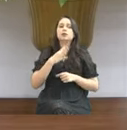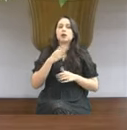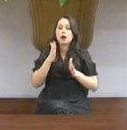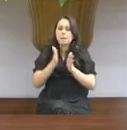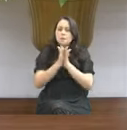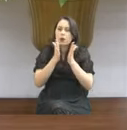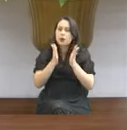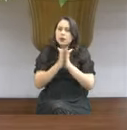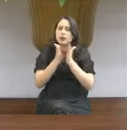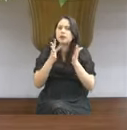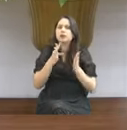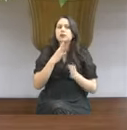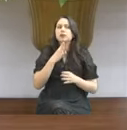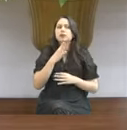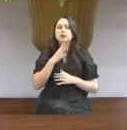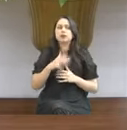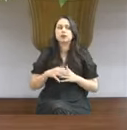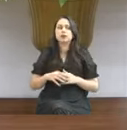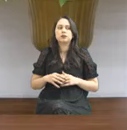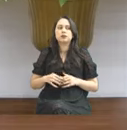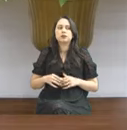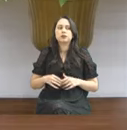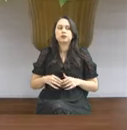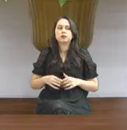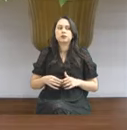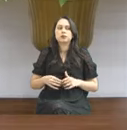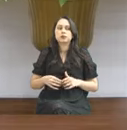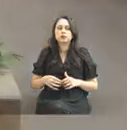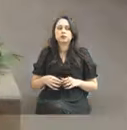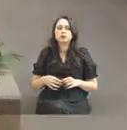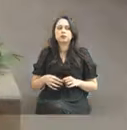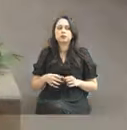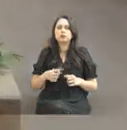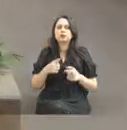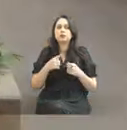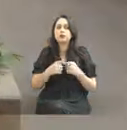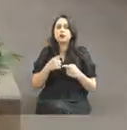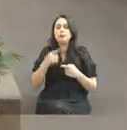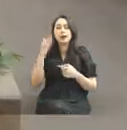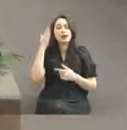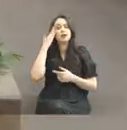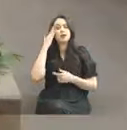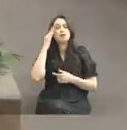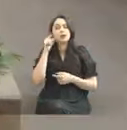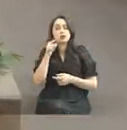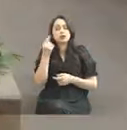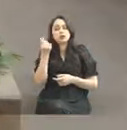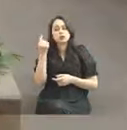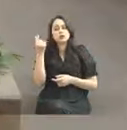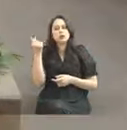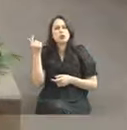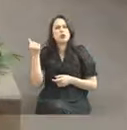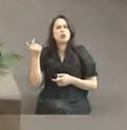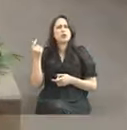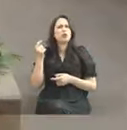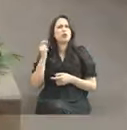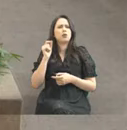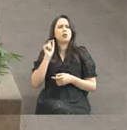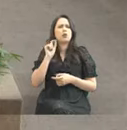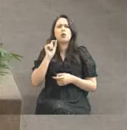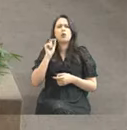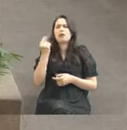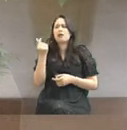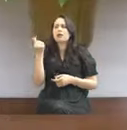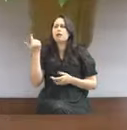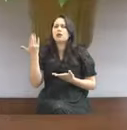pobreza, mas sei que você é rico. Ah, não, isso aí precisa... Nós